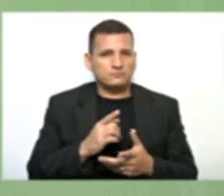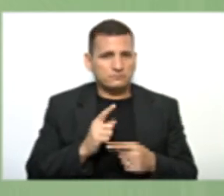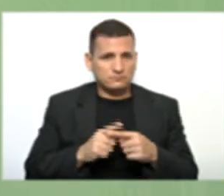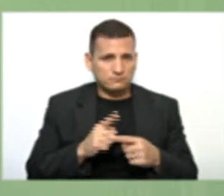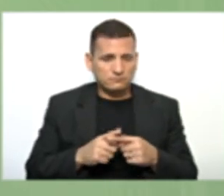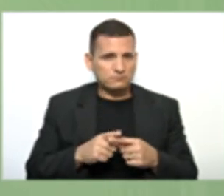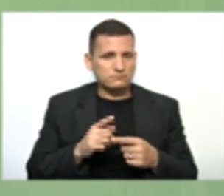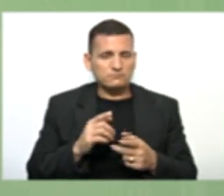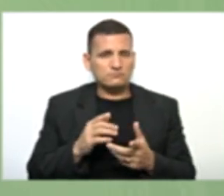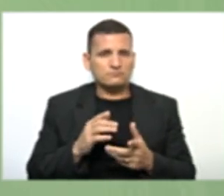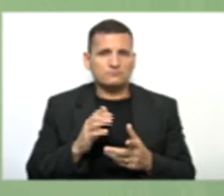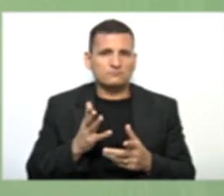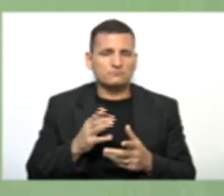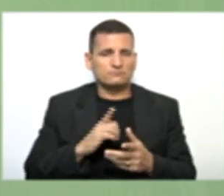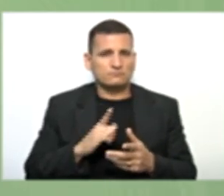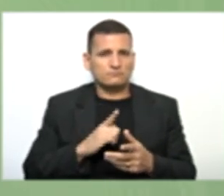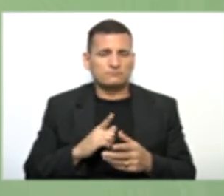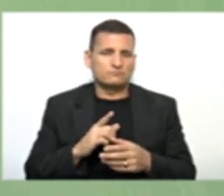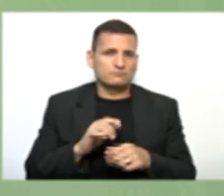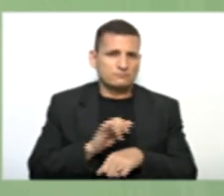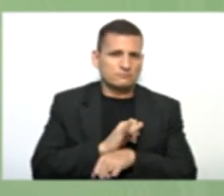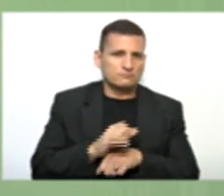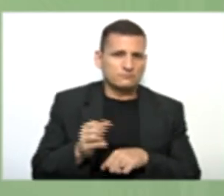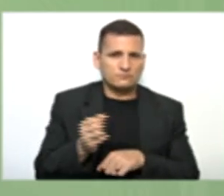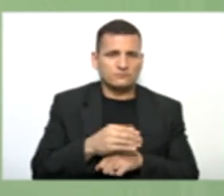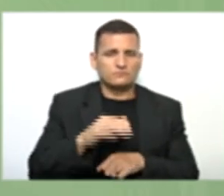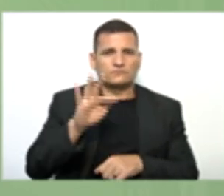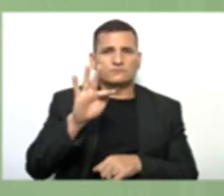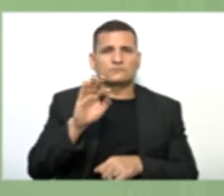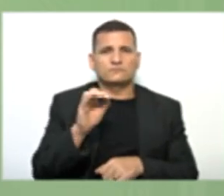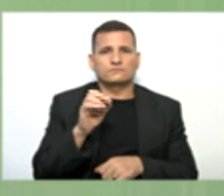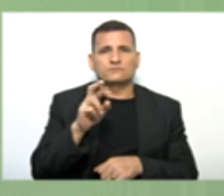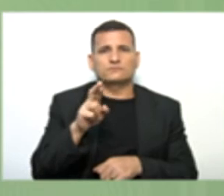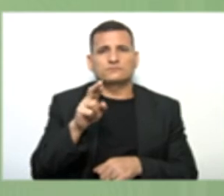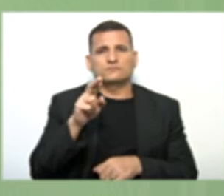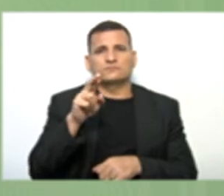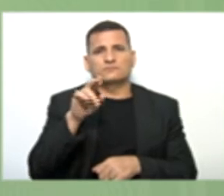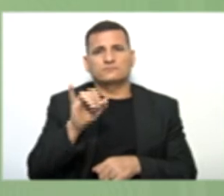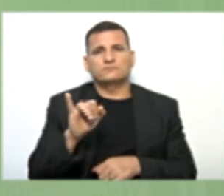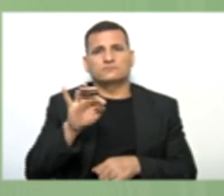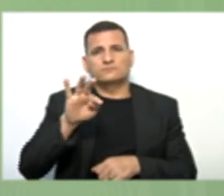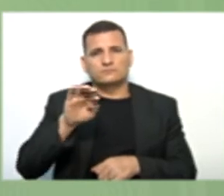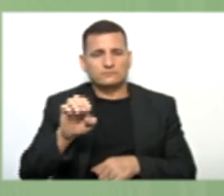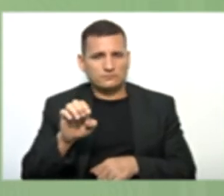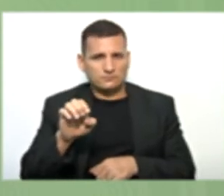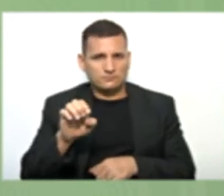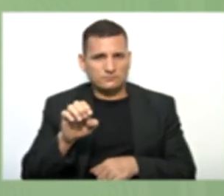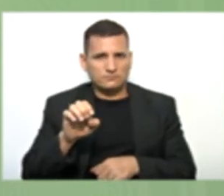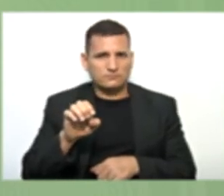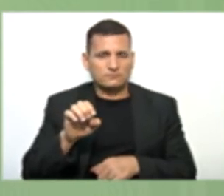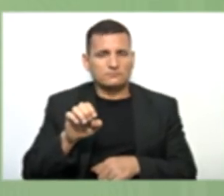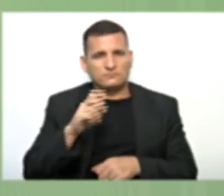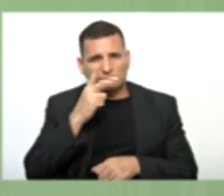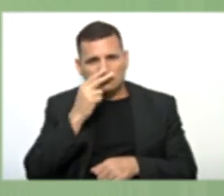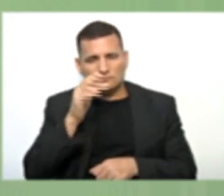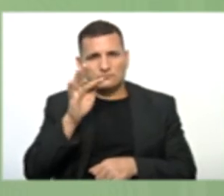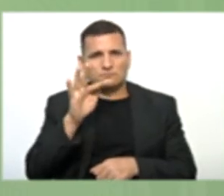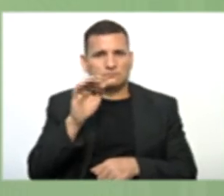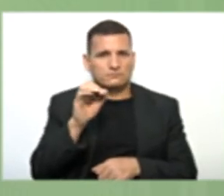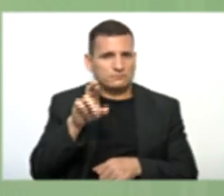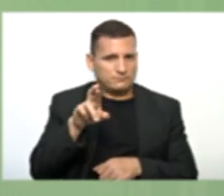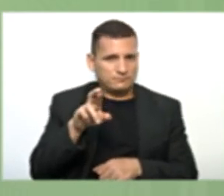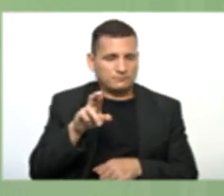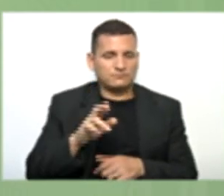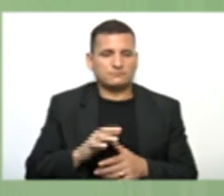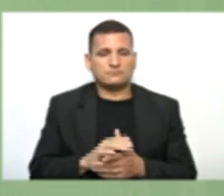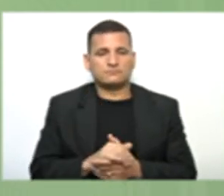usando uma técnica nova, que é o for each, Ah, o for each, exatamente. né? Que ele é verdade. bem parecido com o for do Python, né? Uhum.